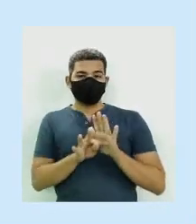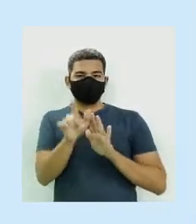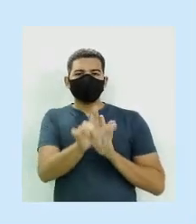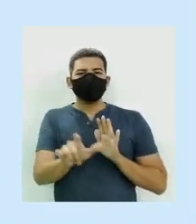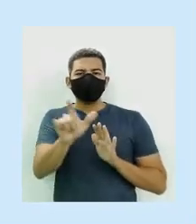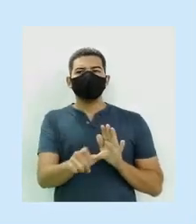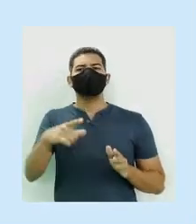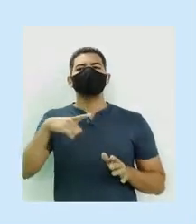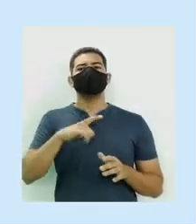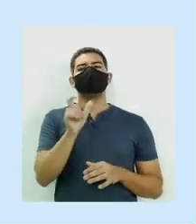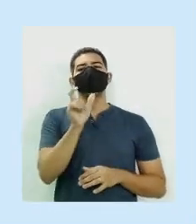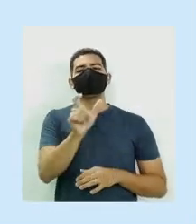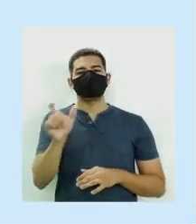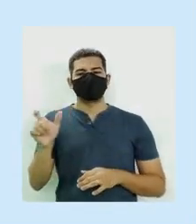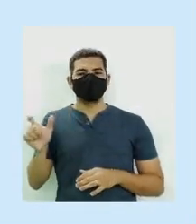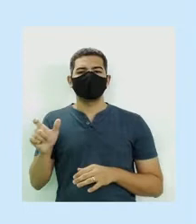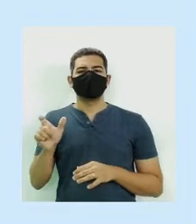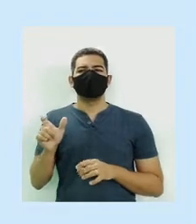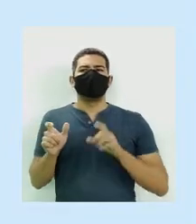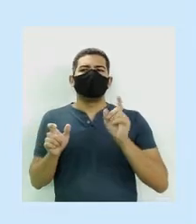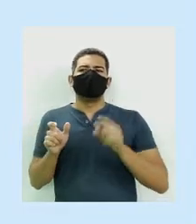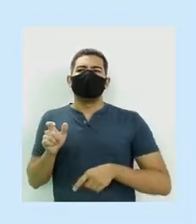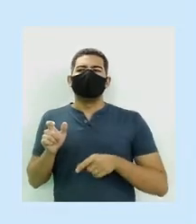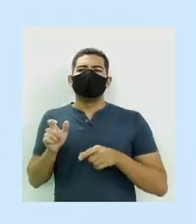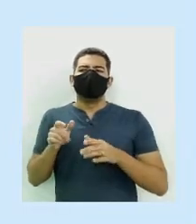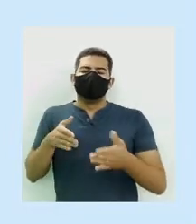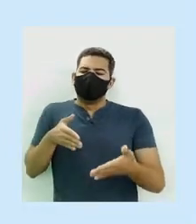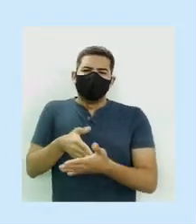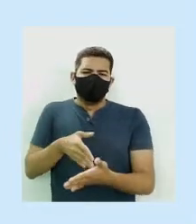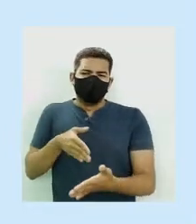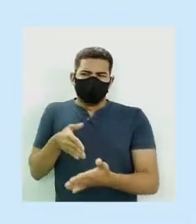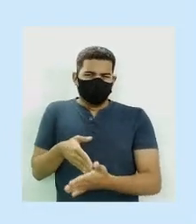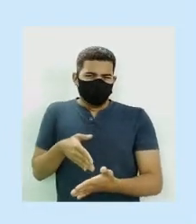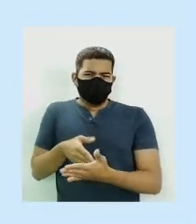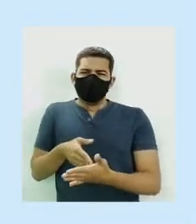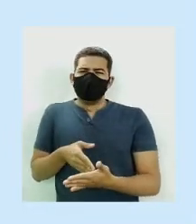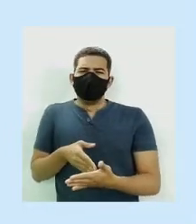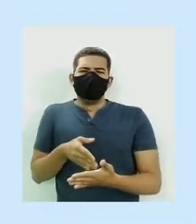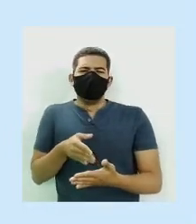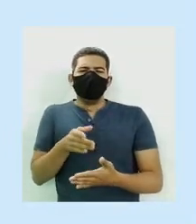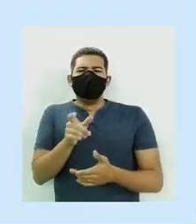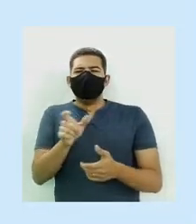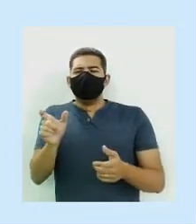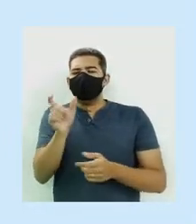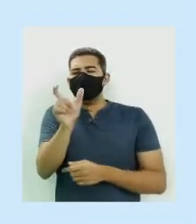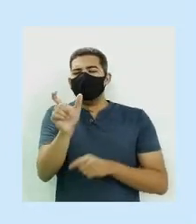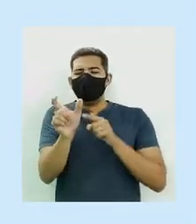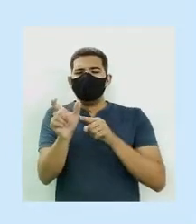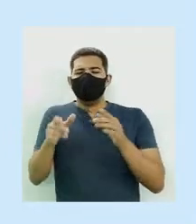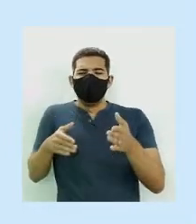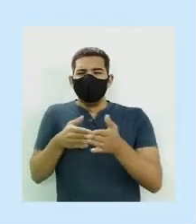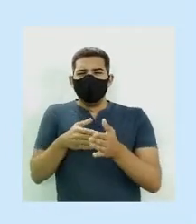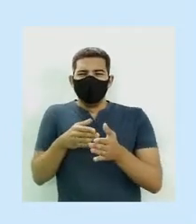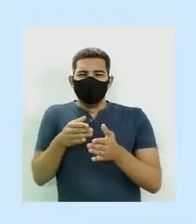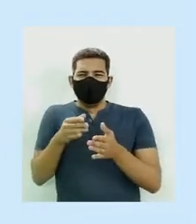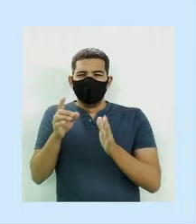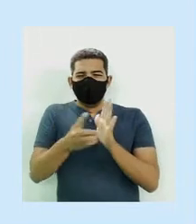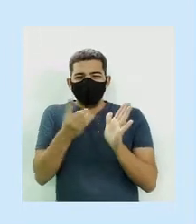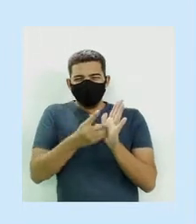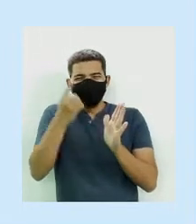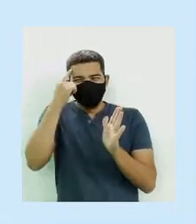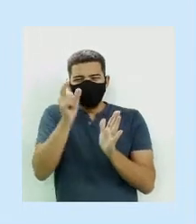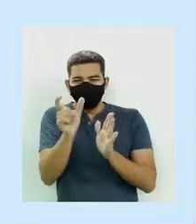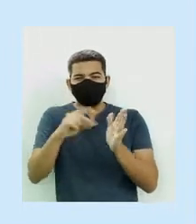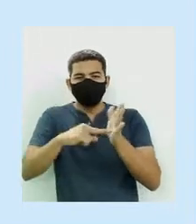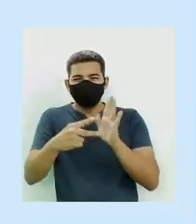literário, as palavras elas não vão ter aquela limitação do significado de verbete de dicionário. A gente pode, como eu vou